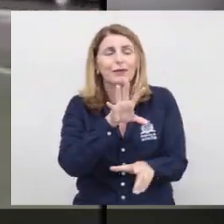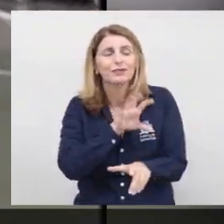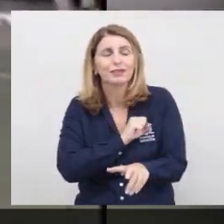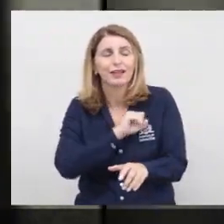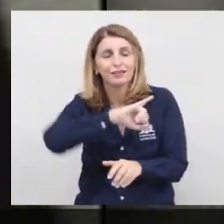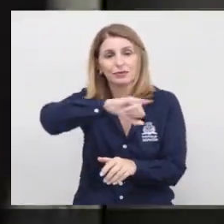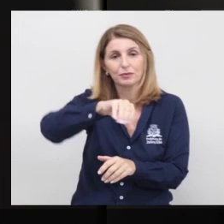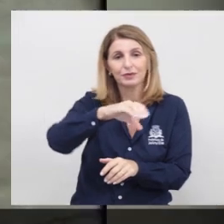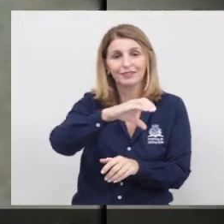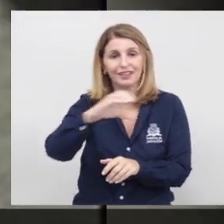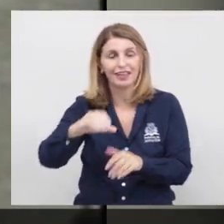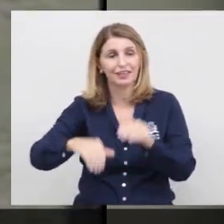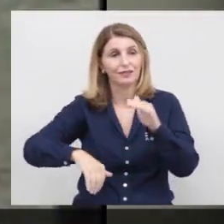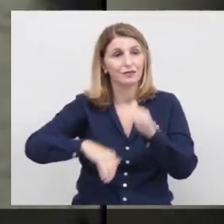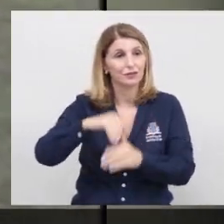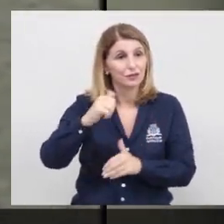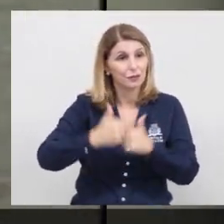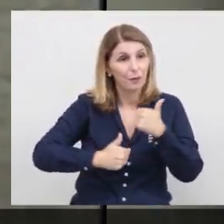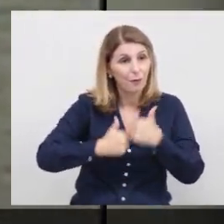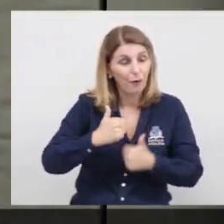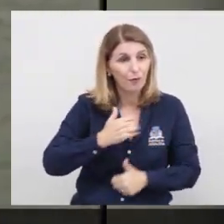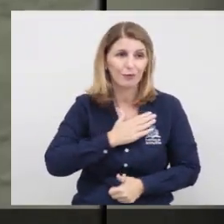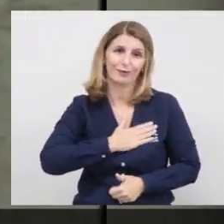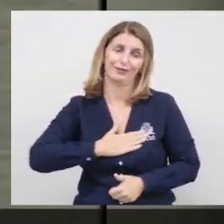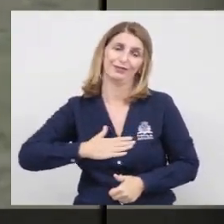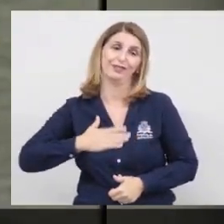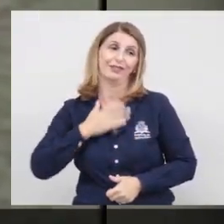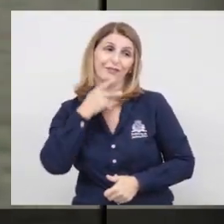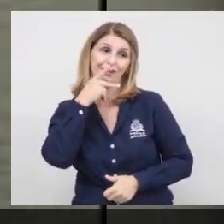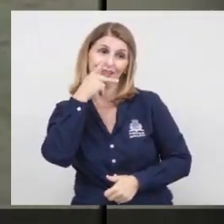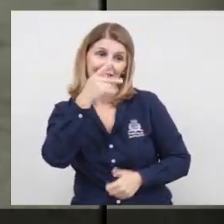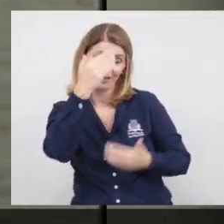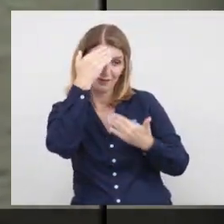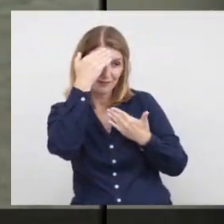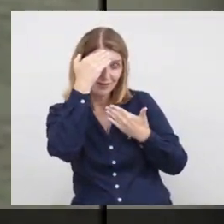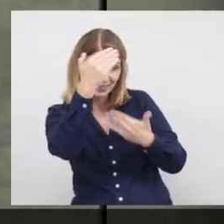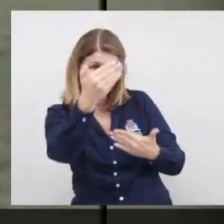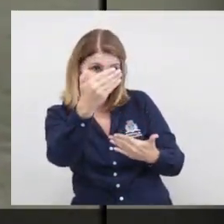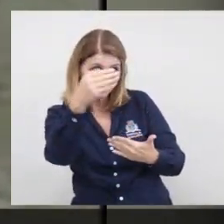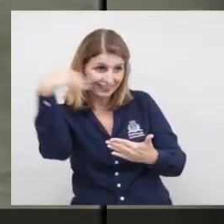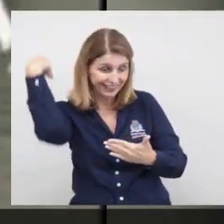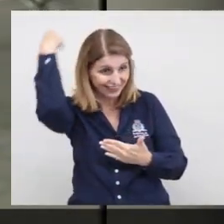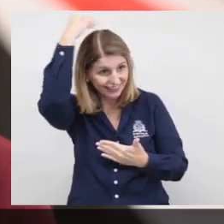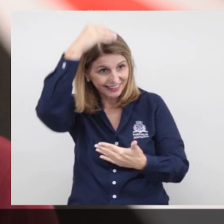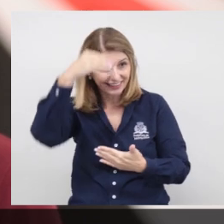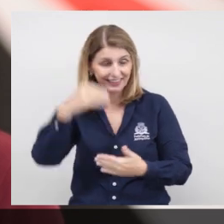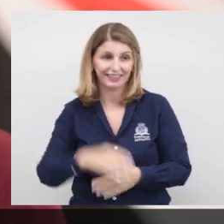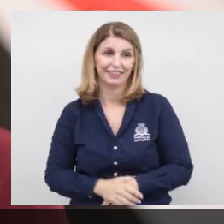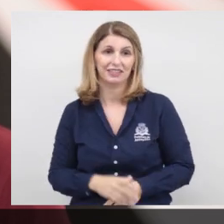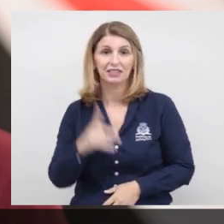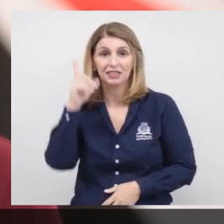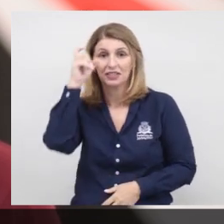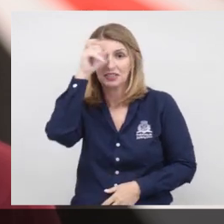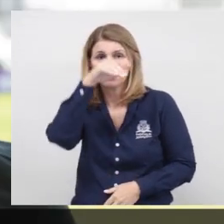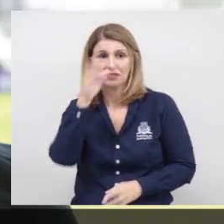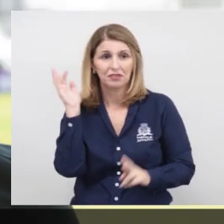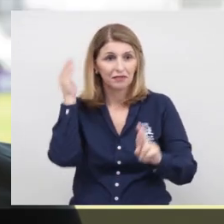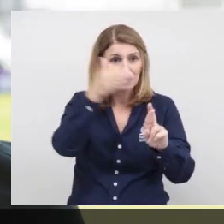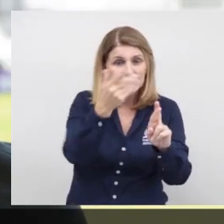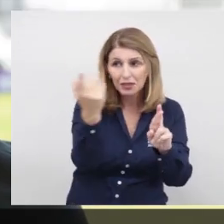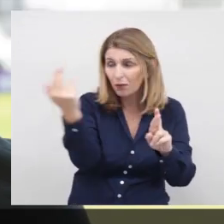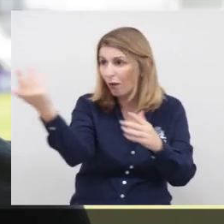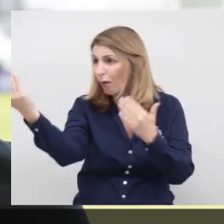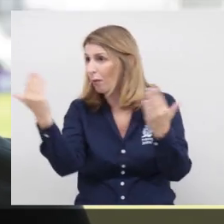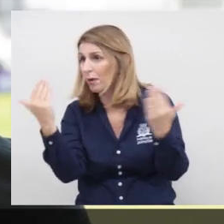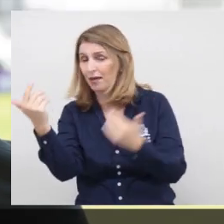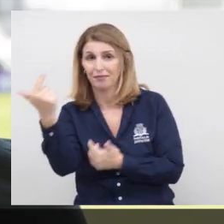de apaixonados por futebol pelo Jack e por você gostaria de te dizer muito obrigado na dela eu